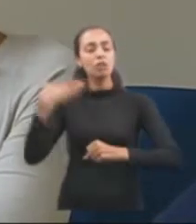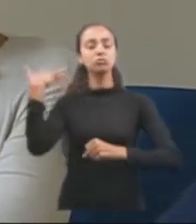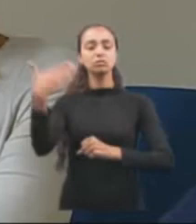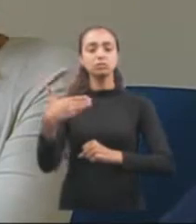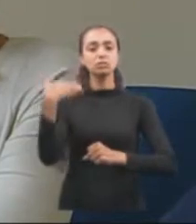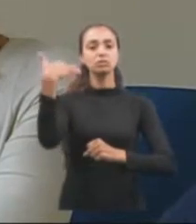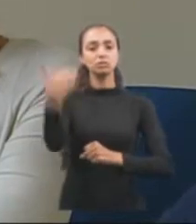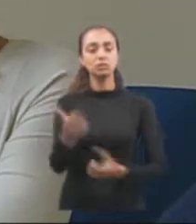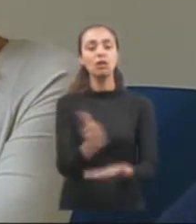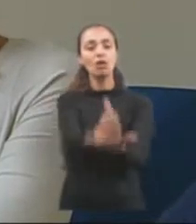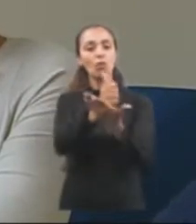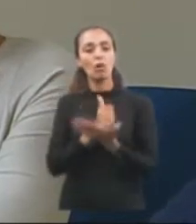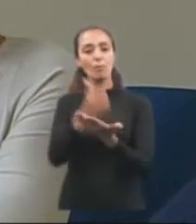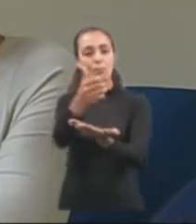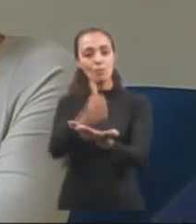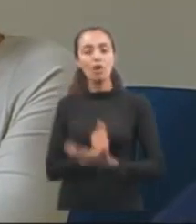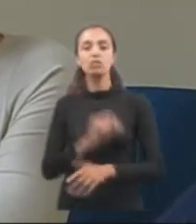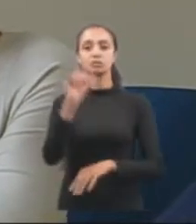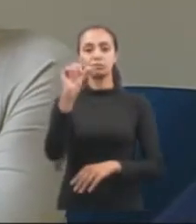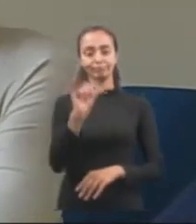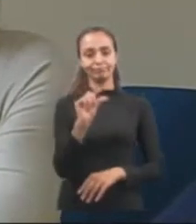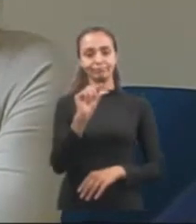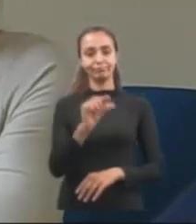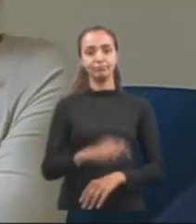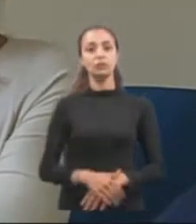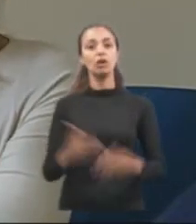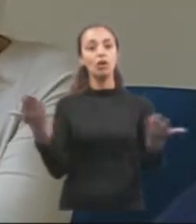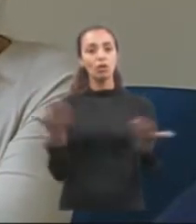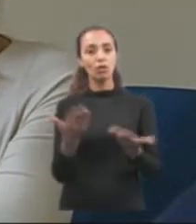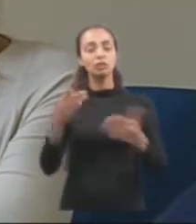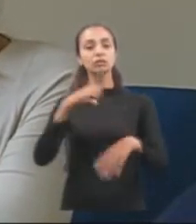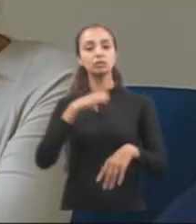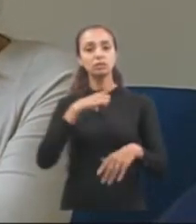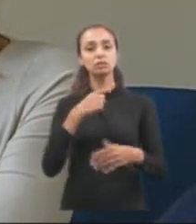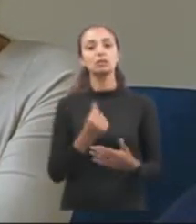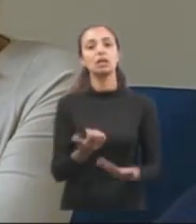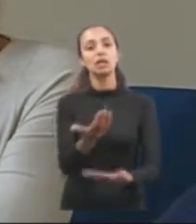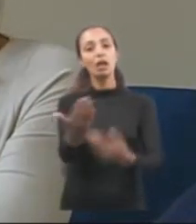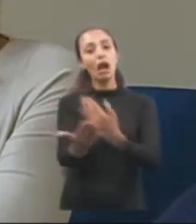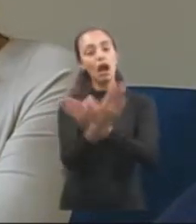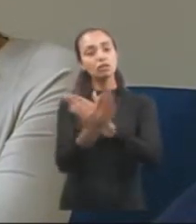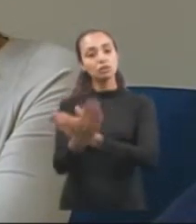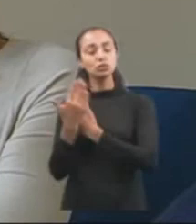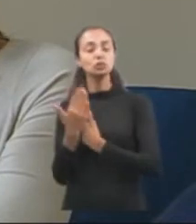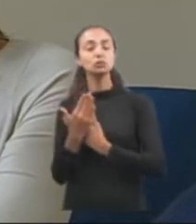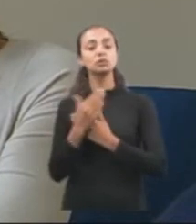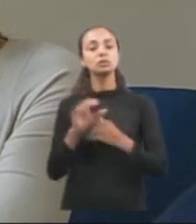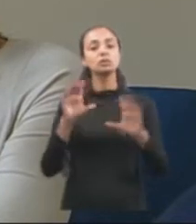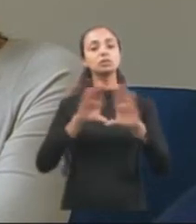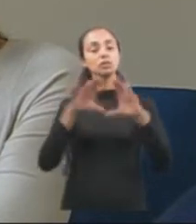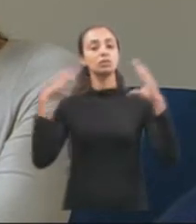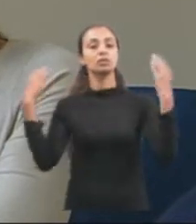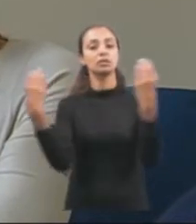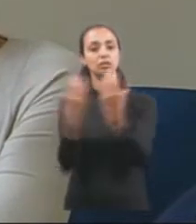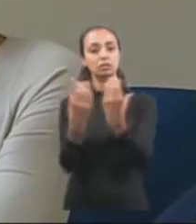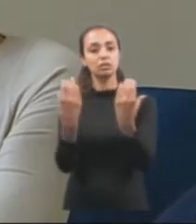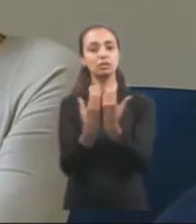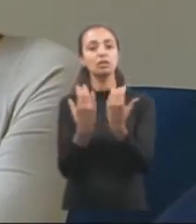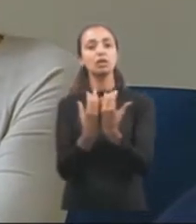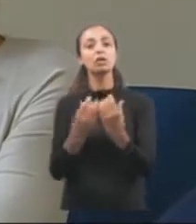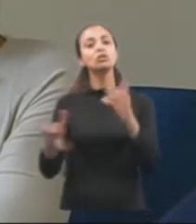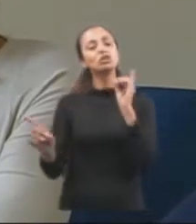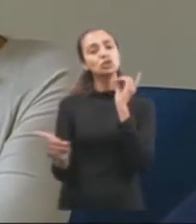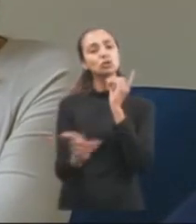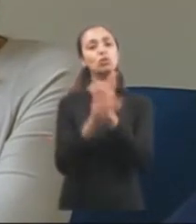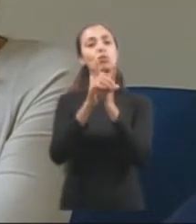colaborações que nós temos são poucas, são reduzidas. Hoje contamos com a colaboração da comunidade, sempre através de campanhas, de eventos,